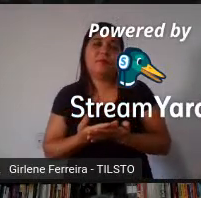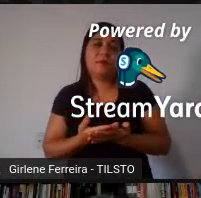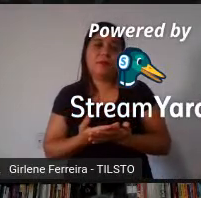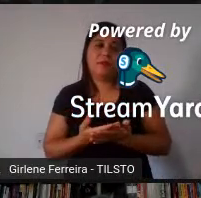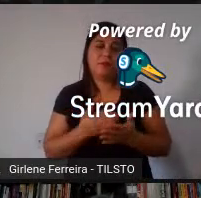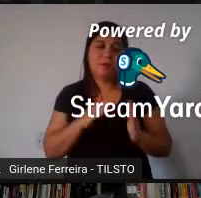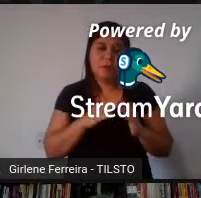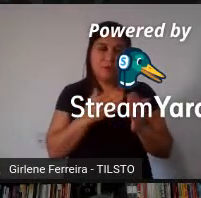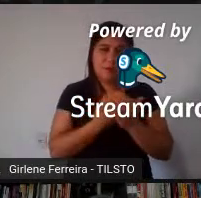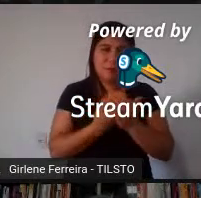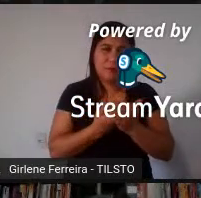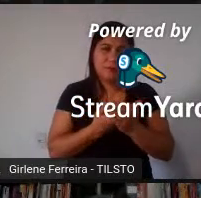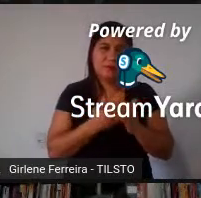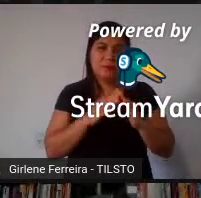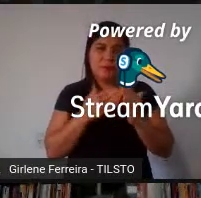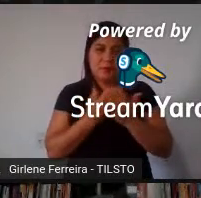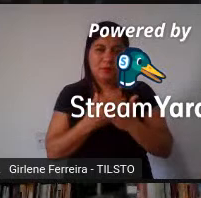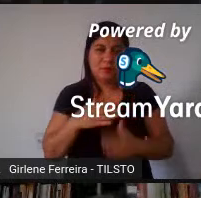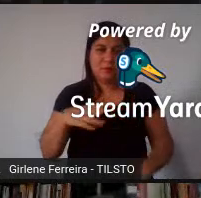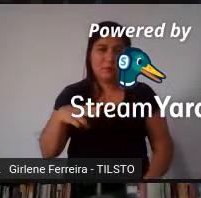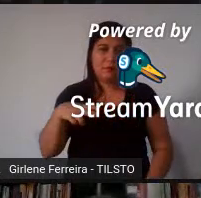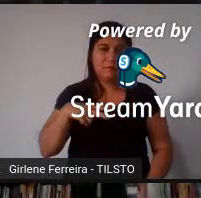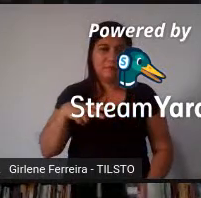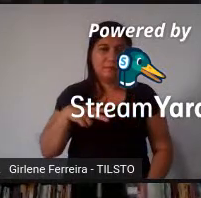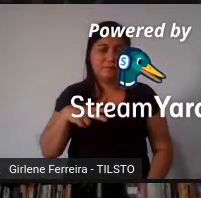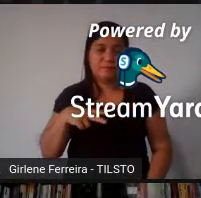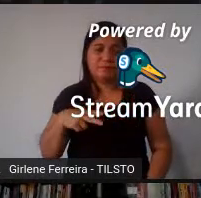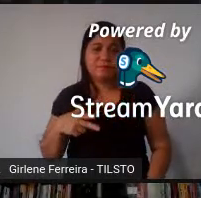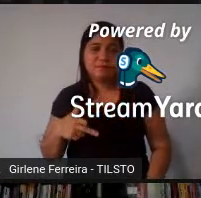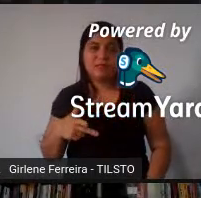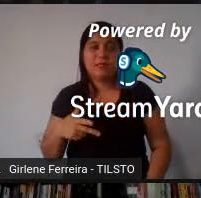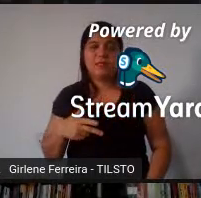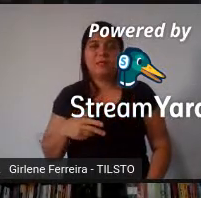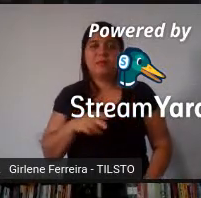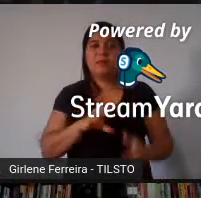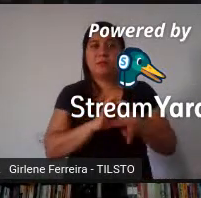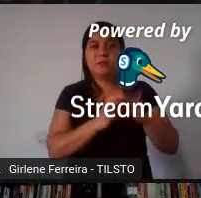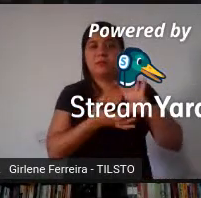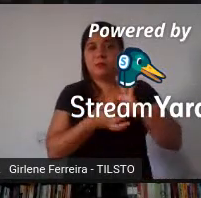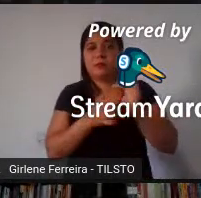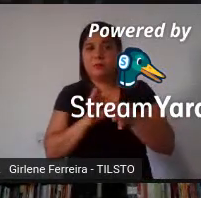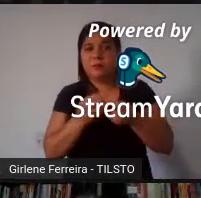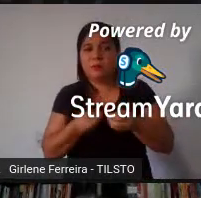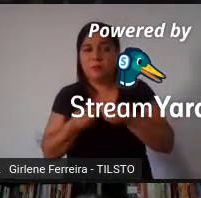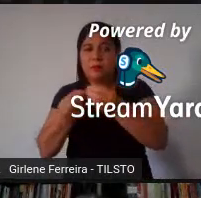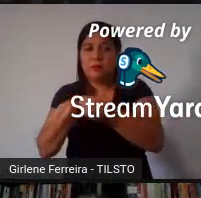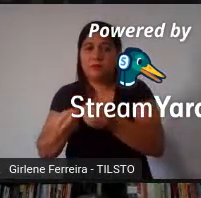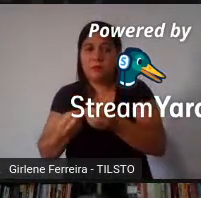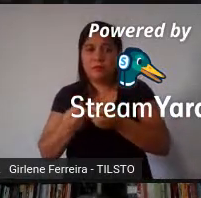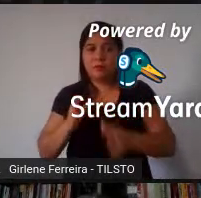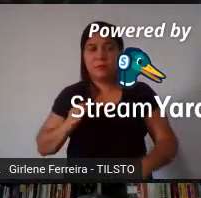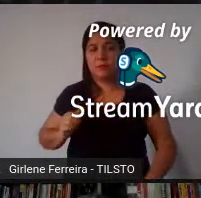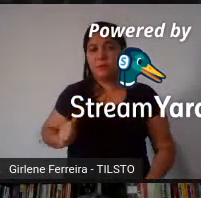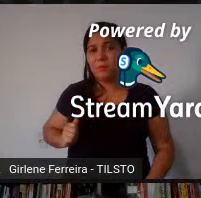assim, as Olimpíadas, elas dão bolsa para as pessoas e ajudam mesmo aqueles que não têm muita condição financeira.